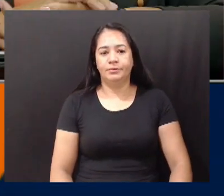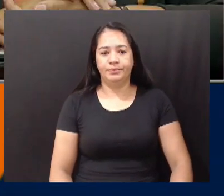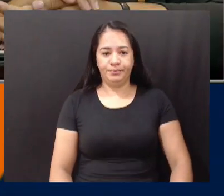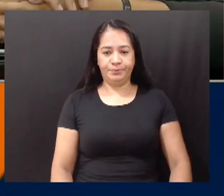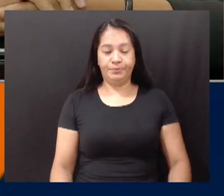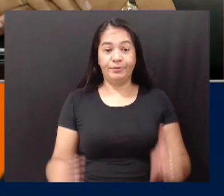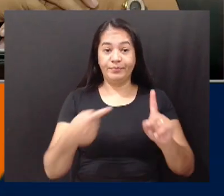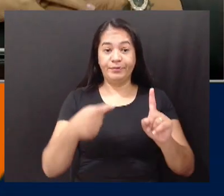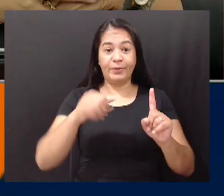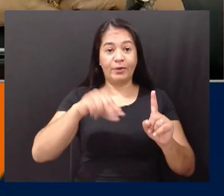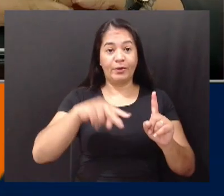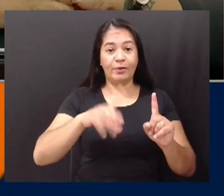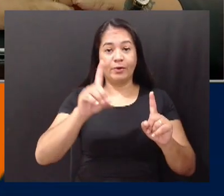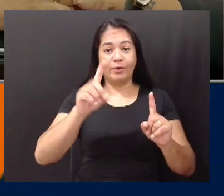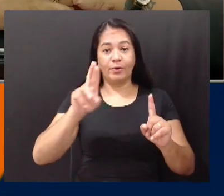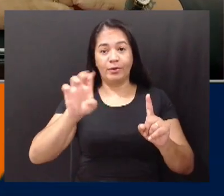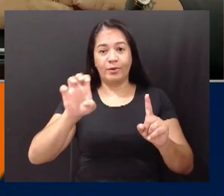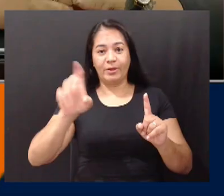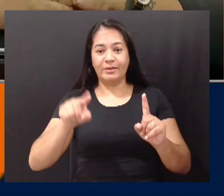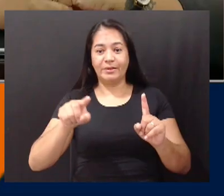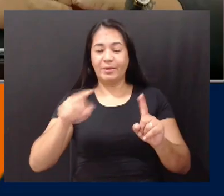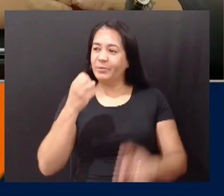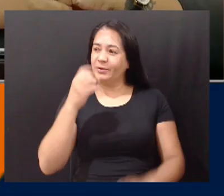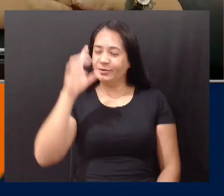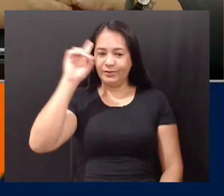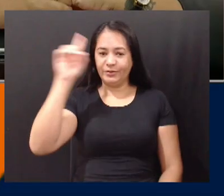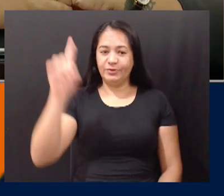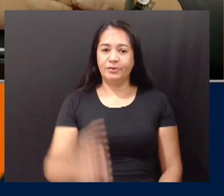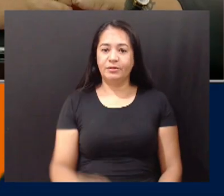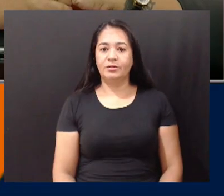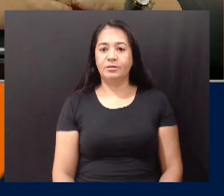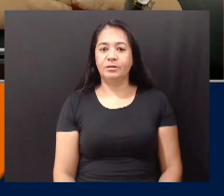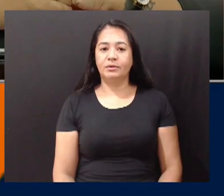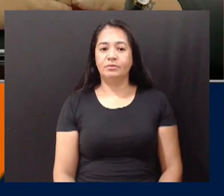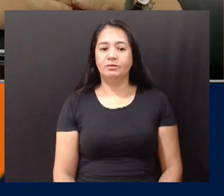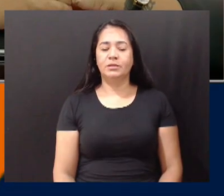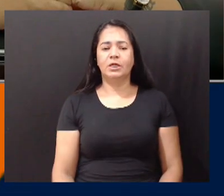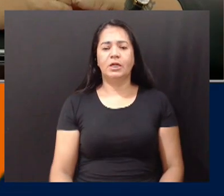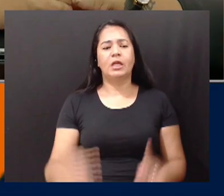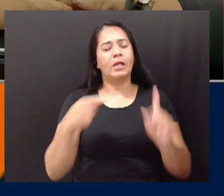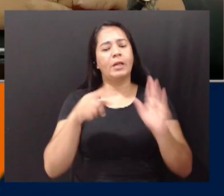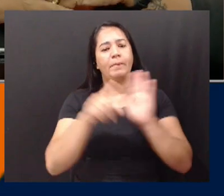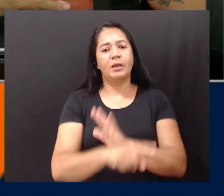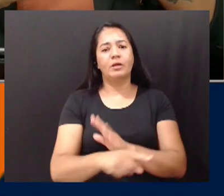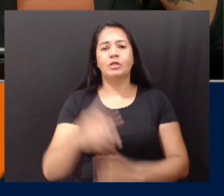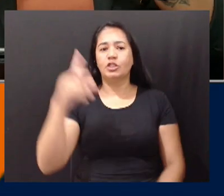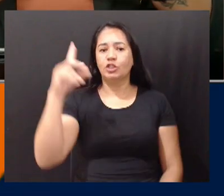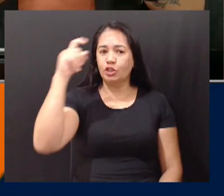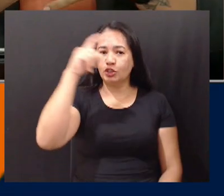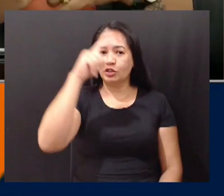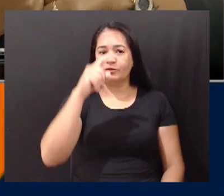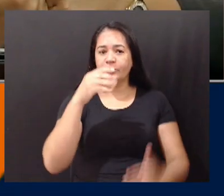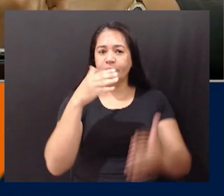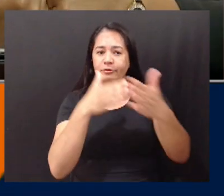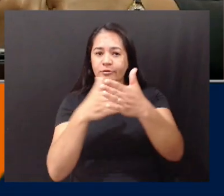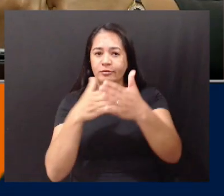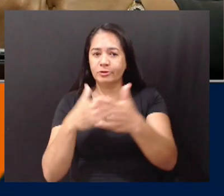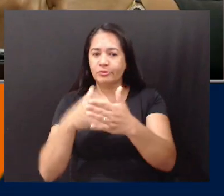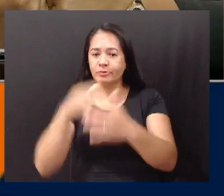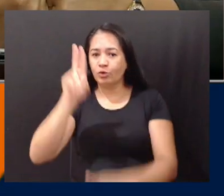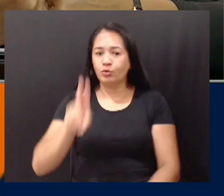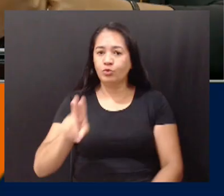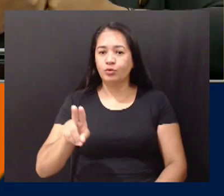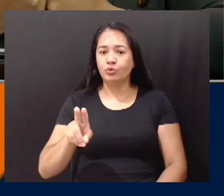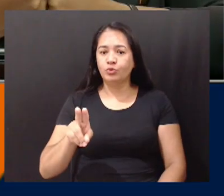do Swift. Bom dia, André. Feliz ano novo. A dificuldade de impor limites no uso do celular está mais ligada à tecnologia em